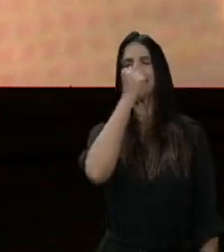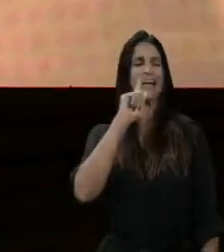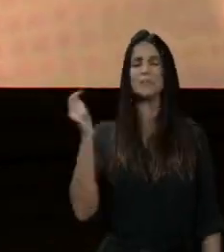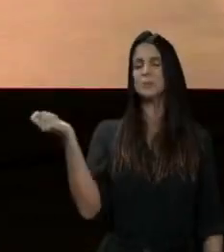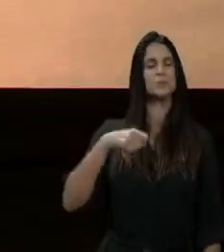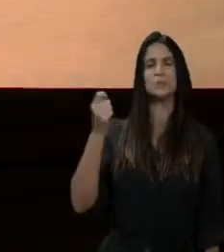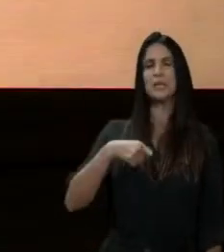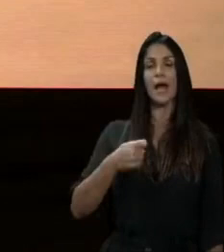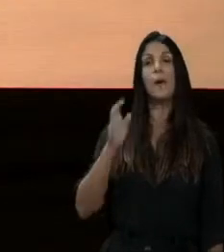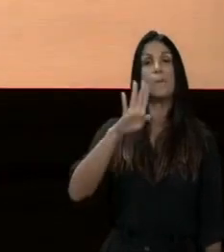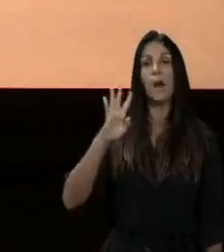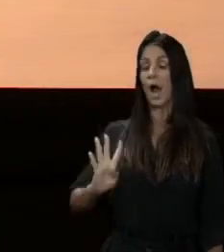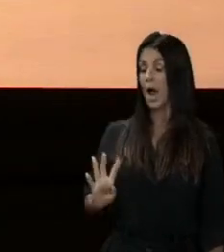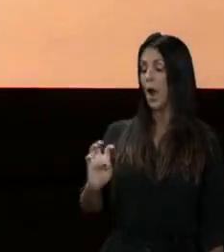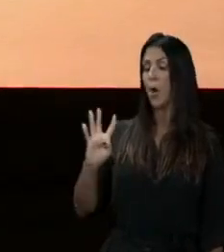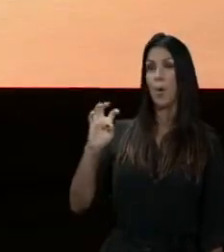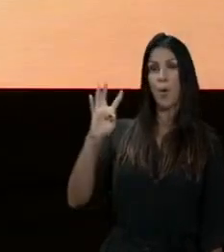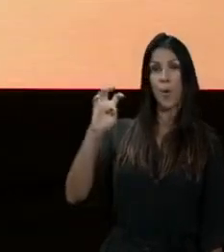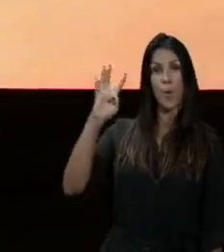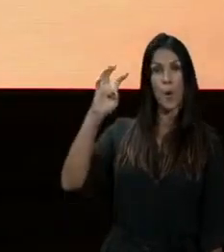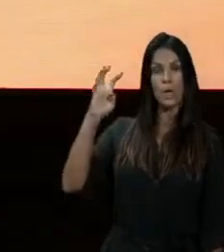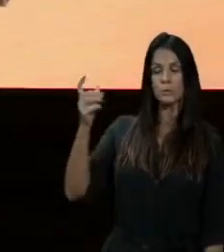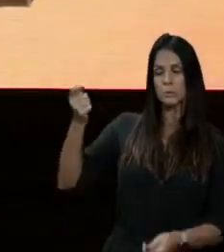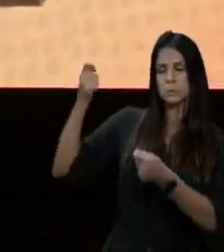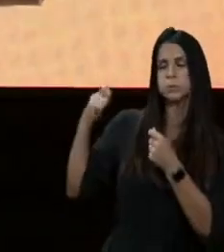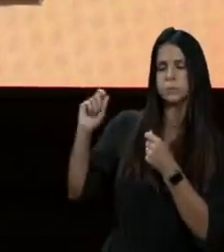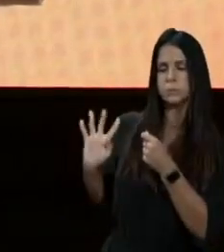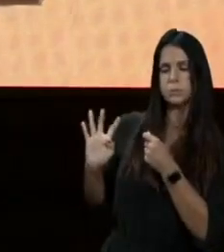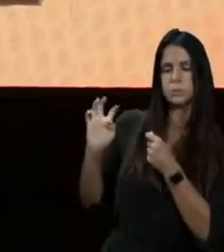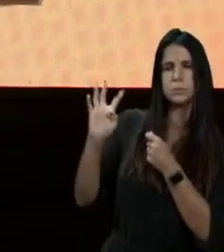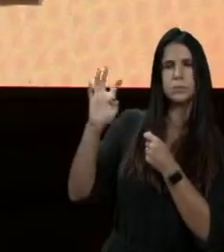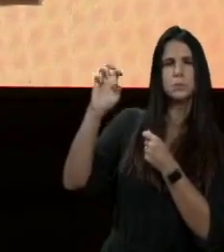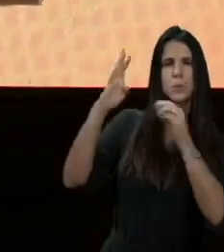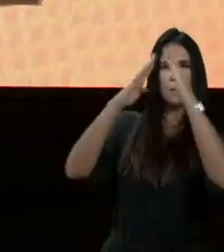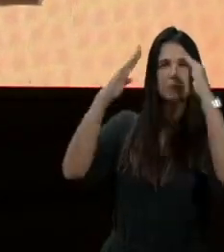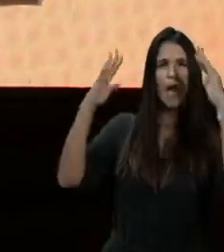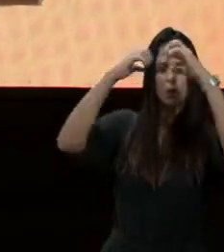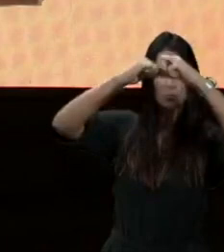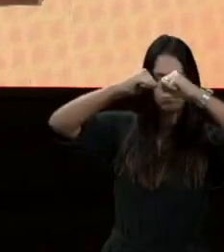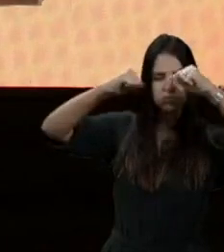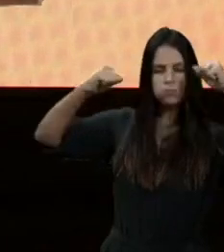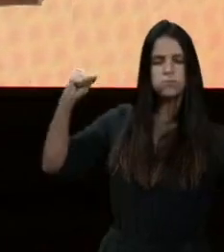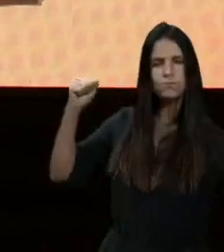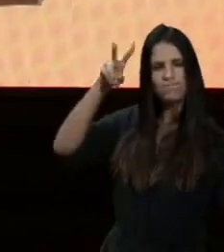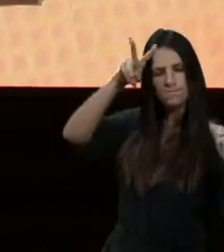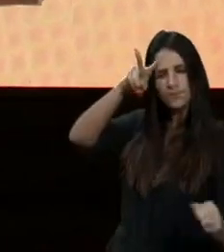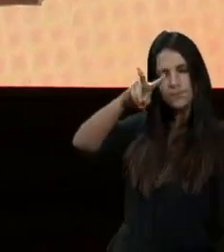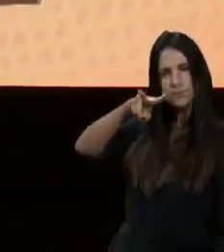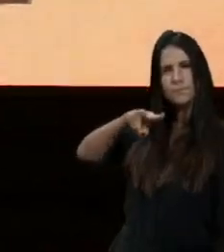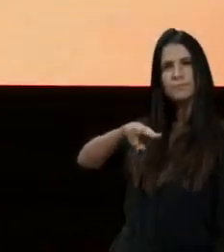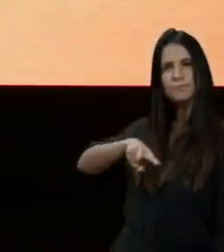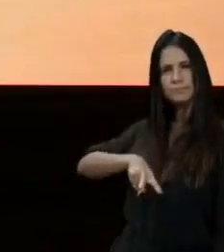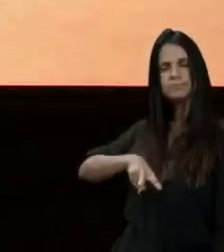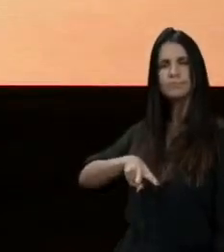eles subiram no telhado com o paralítico das costas tô esperando uma casa e desceram um paralítico